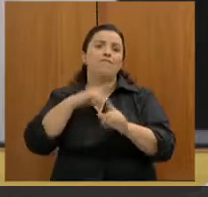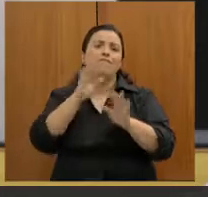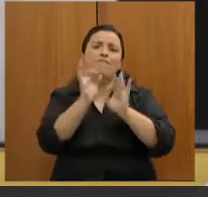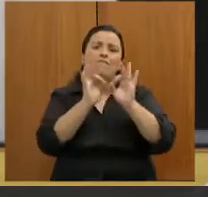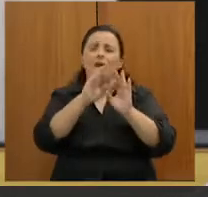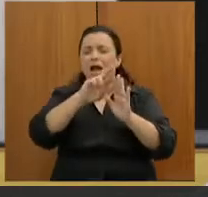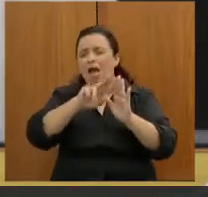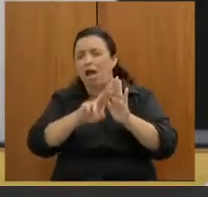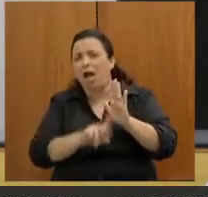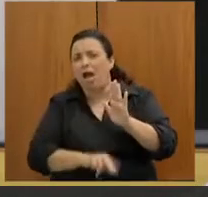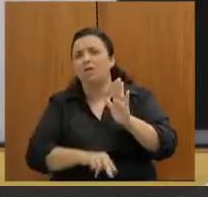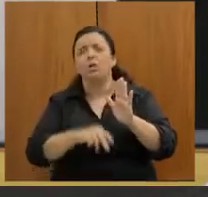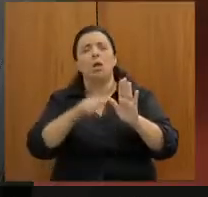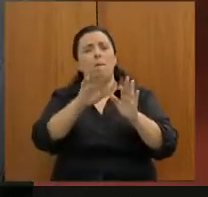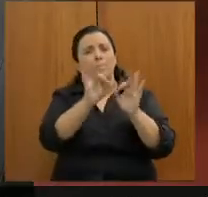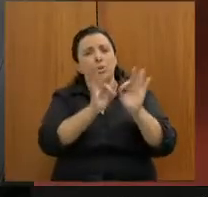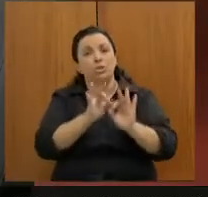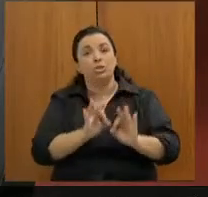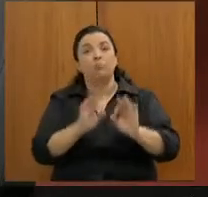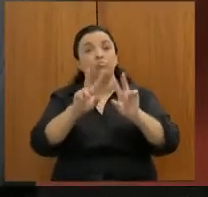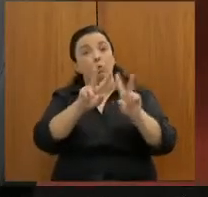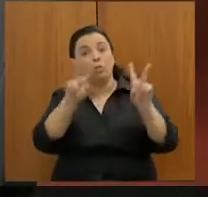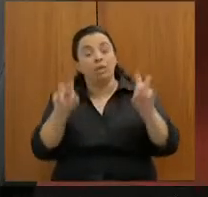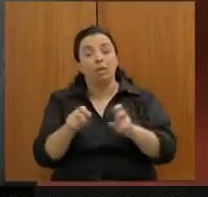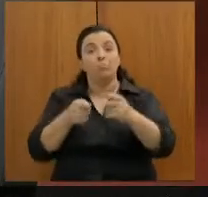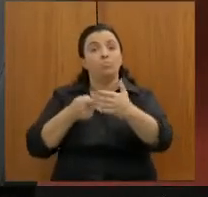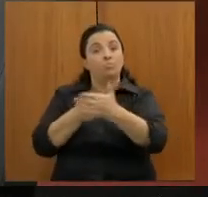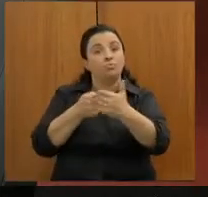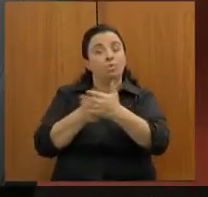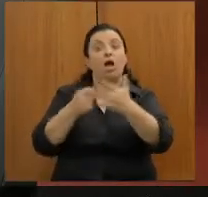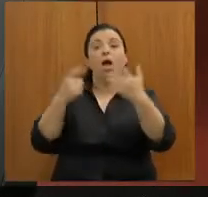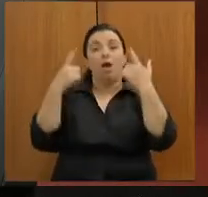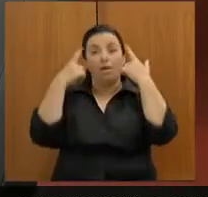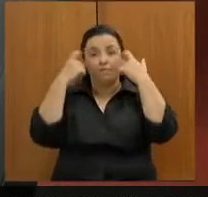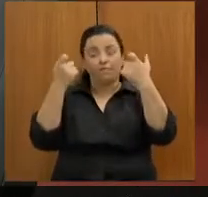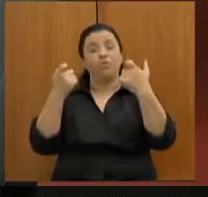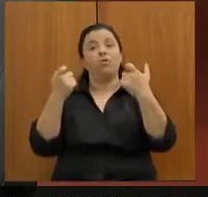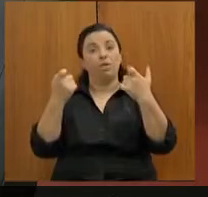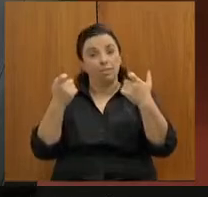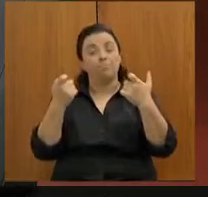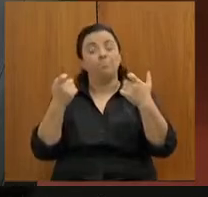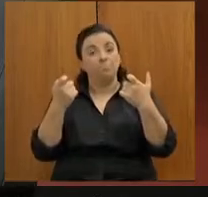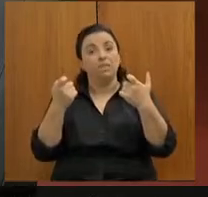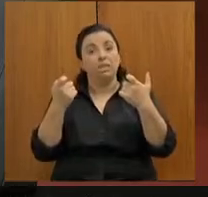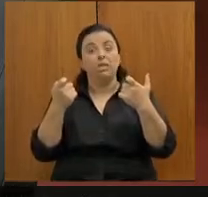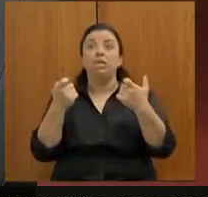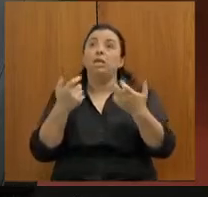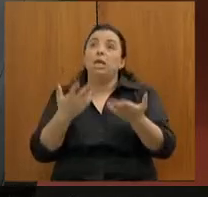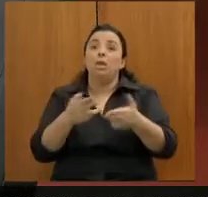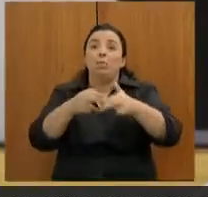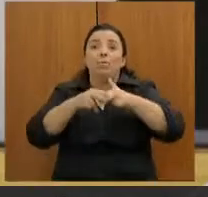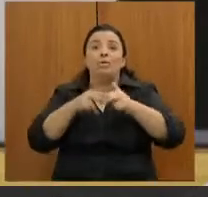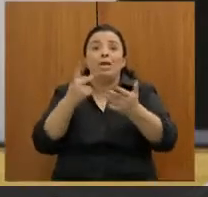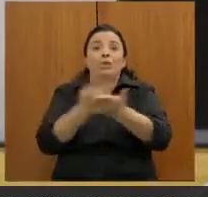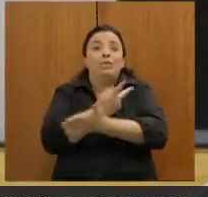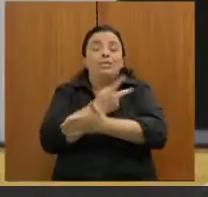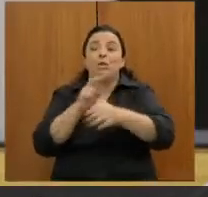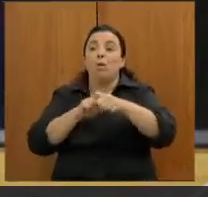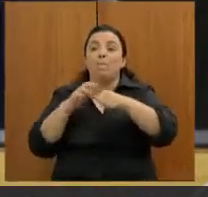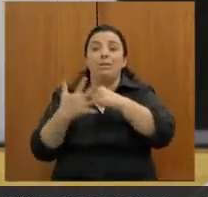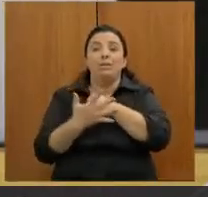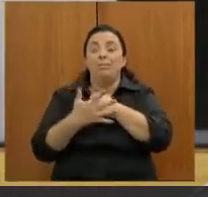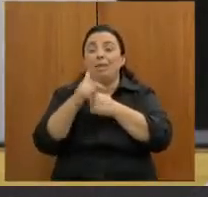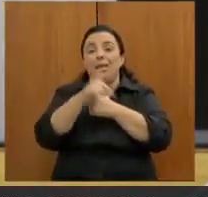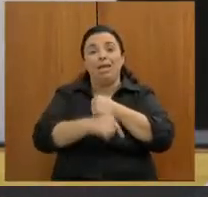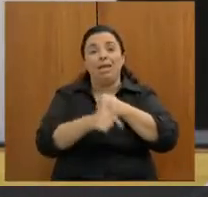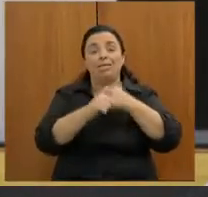que temos aqui na casa com a temática de enfrentamento à violência e que em função da pandemia não tramitaram